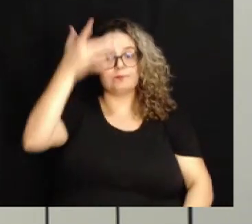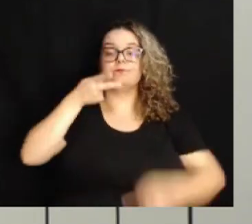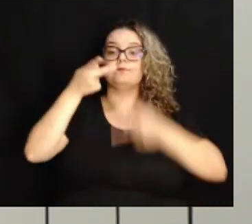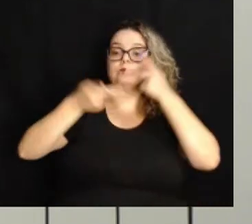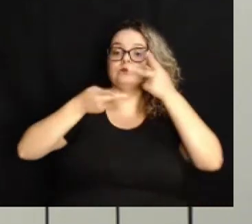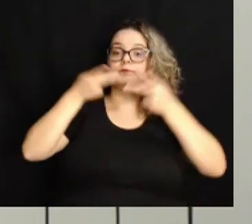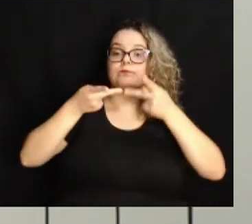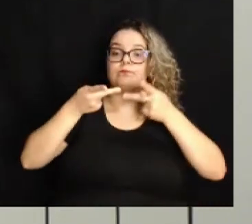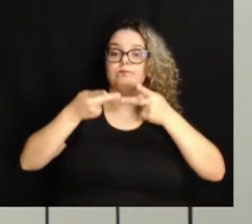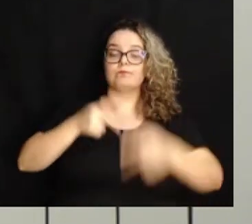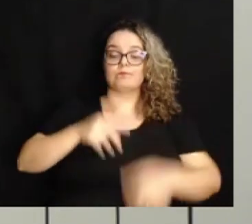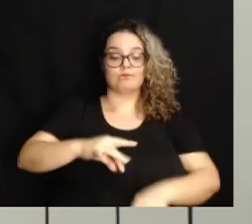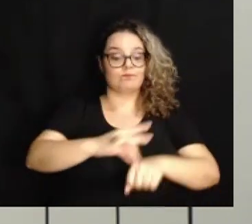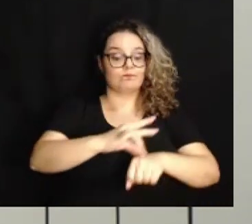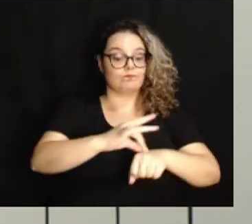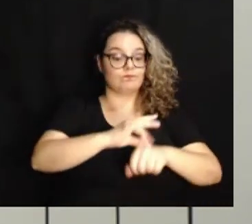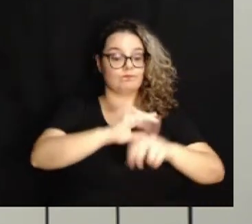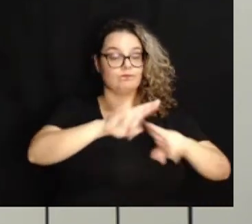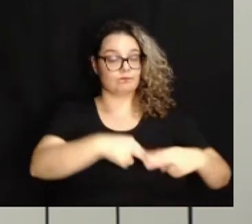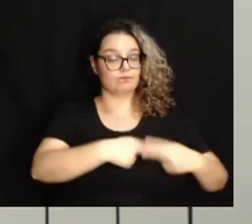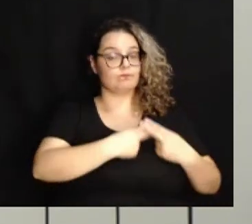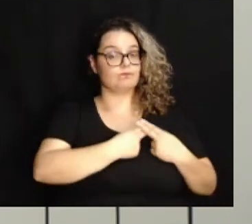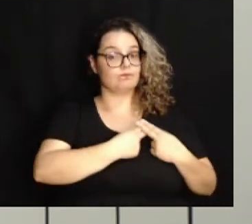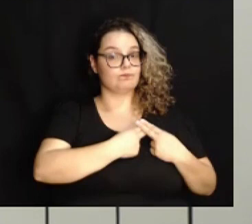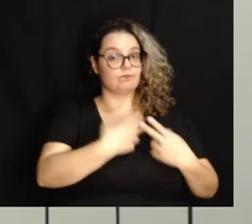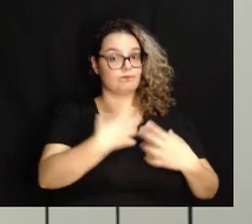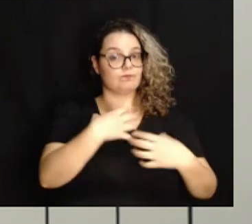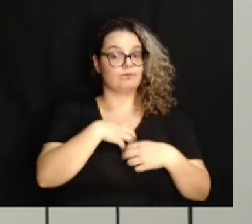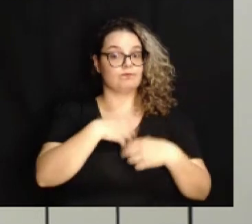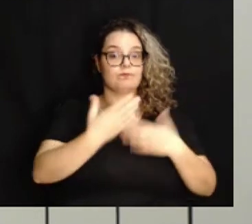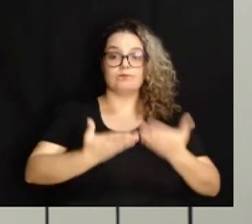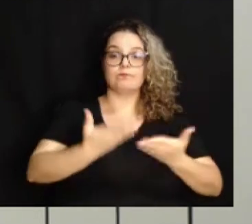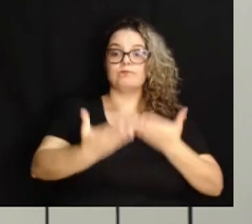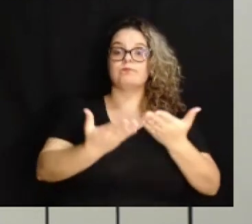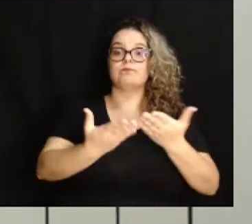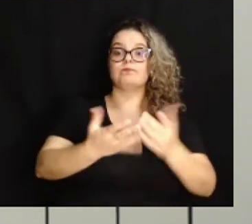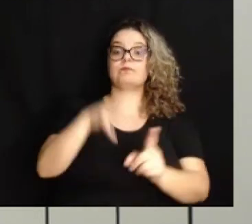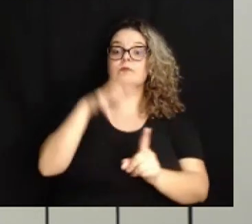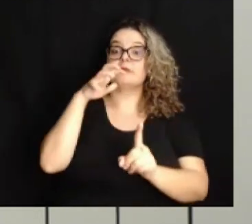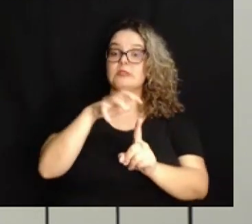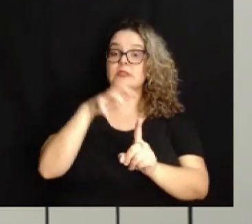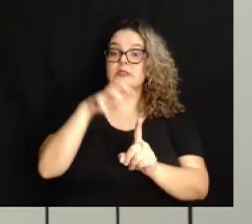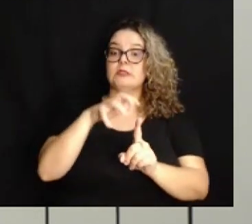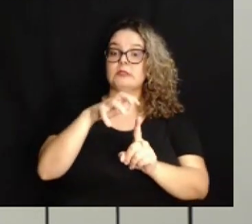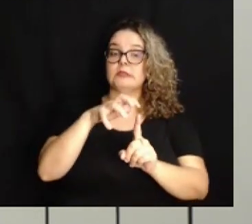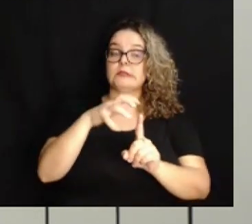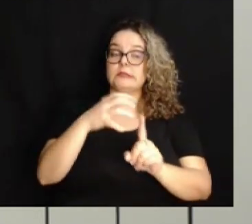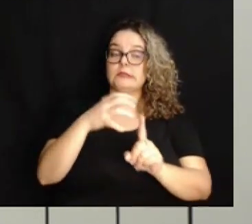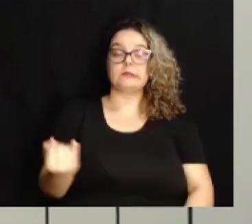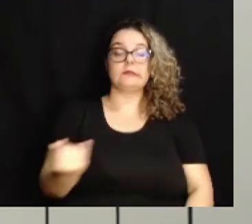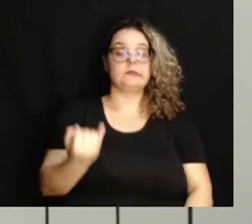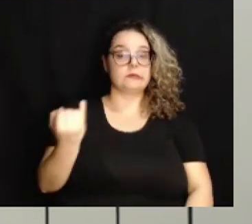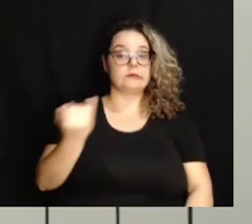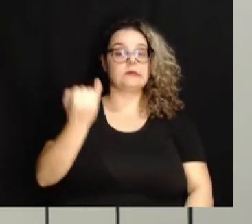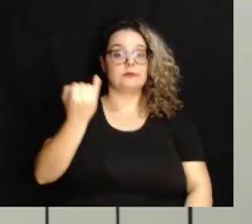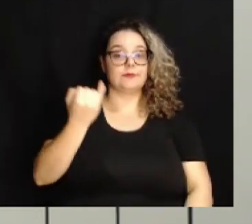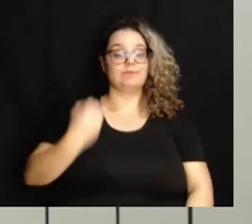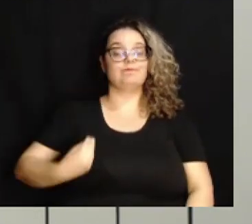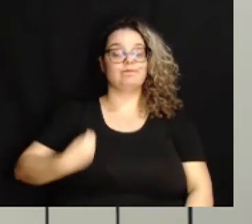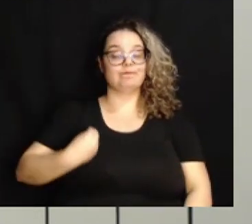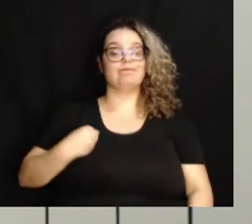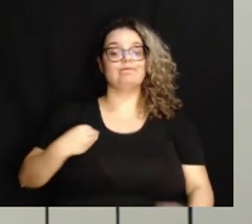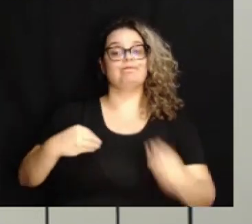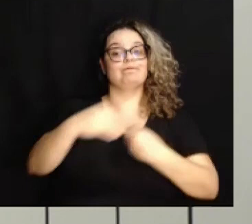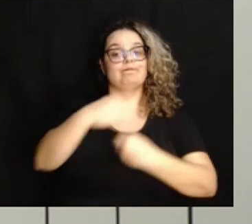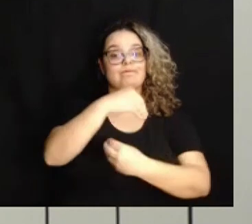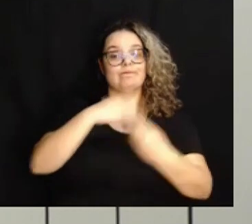a maneira como lidamos com esse impacto significativo na vida das pessoas envolvidas. Conosco